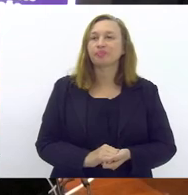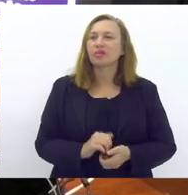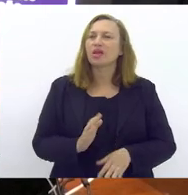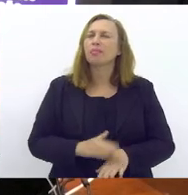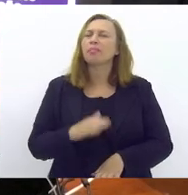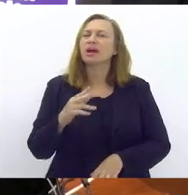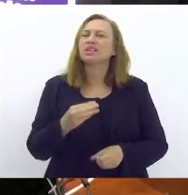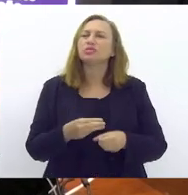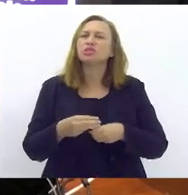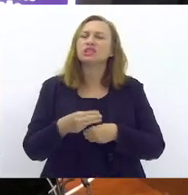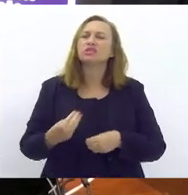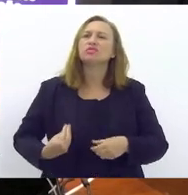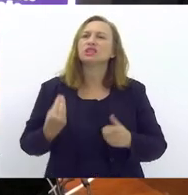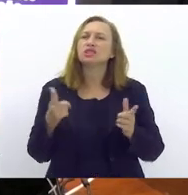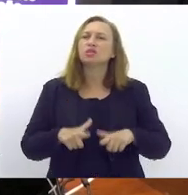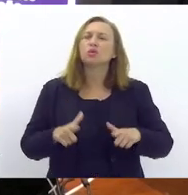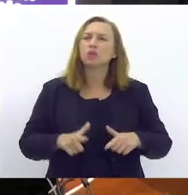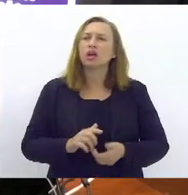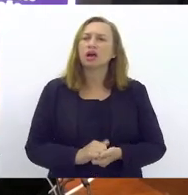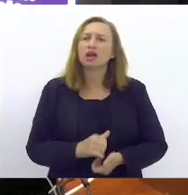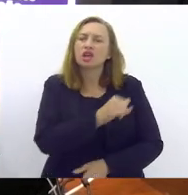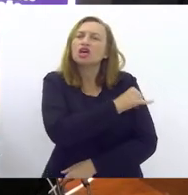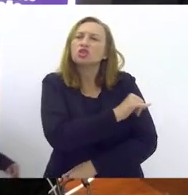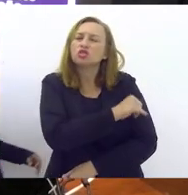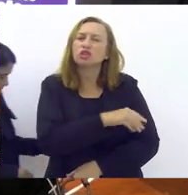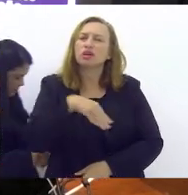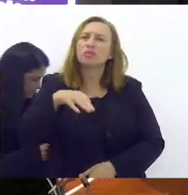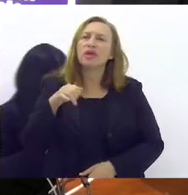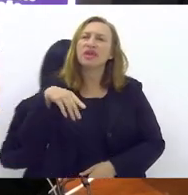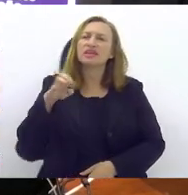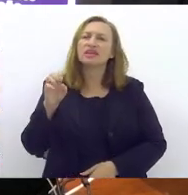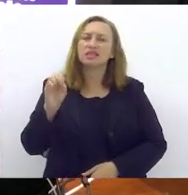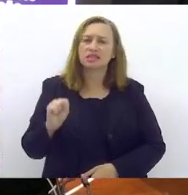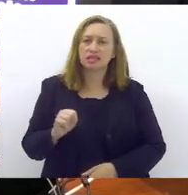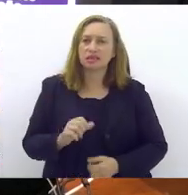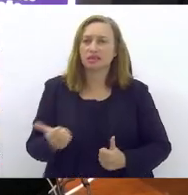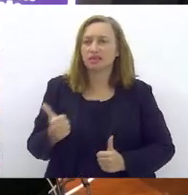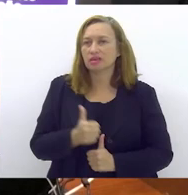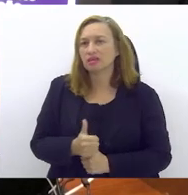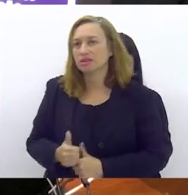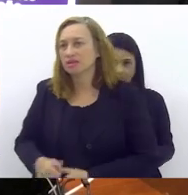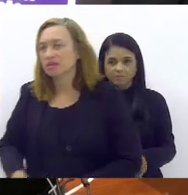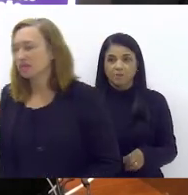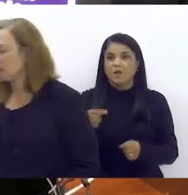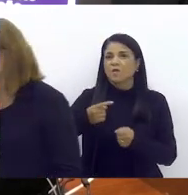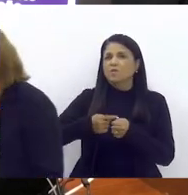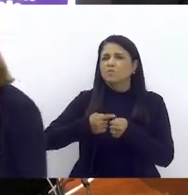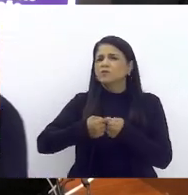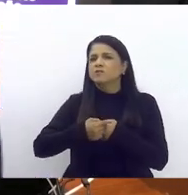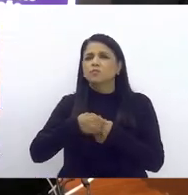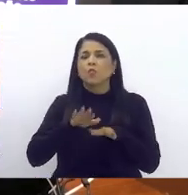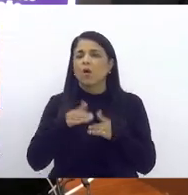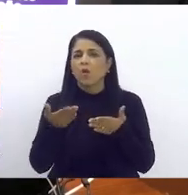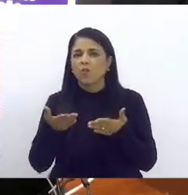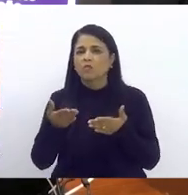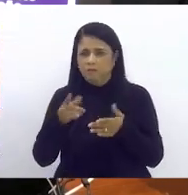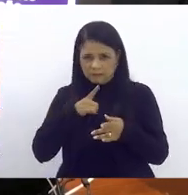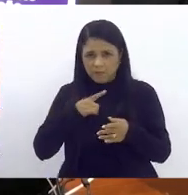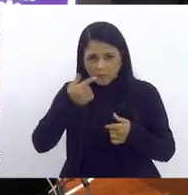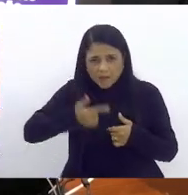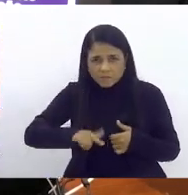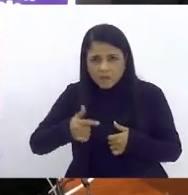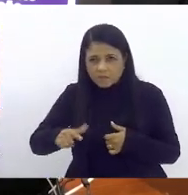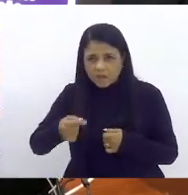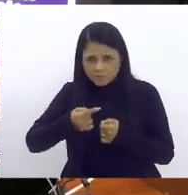algum município presente? Tem Rio de Janeiro, Mendes, tem mais alguém? Quais municípios? Fala por aí. Tem mais algum